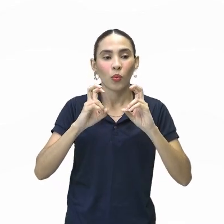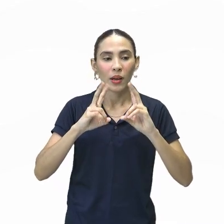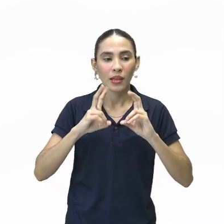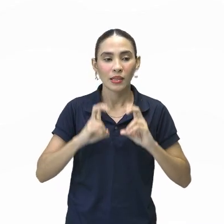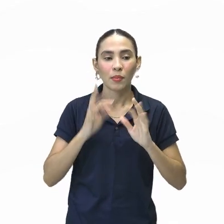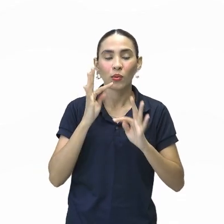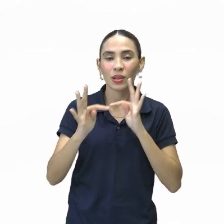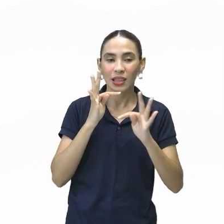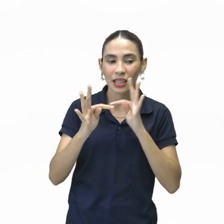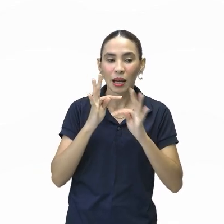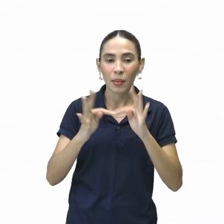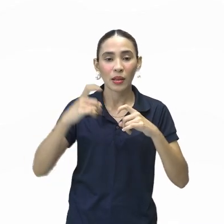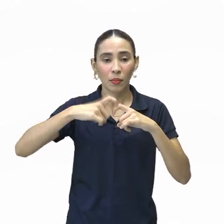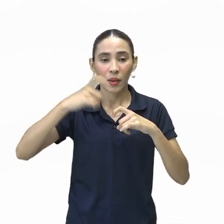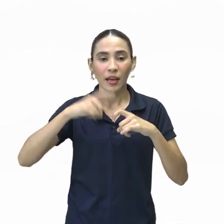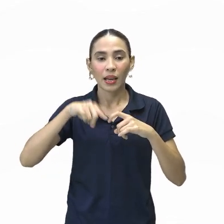pelo médico é a